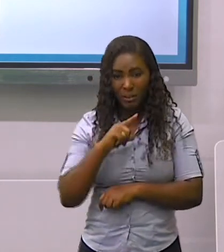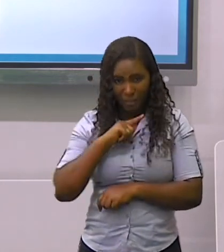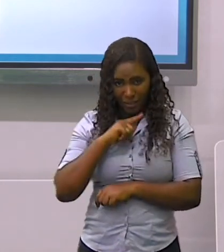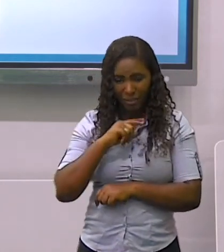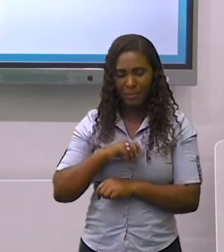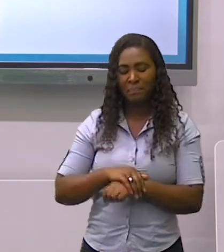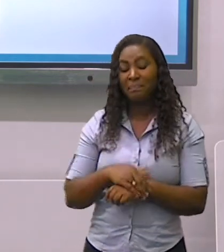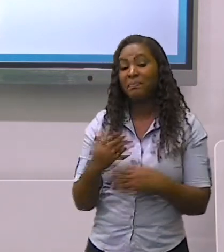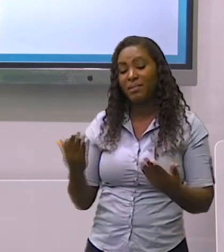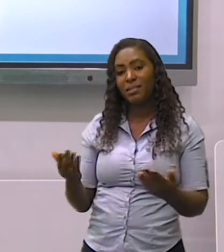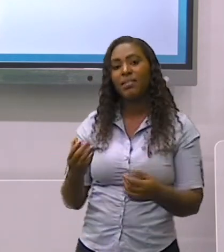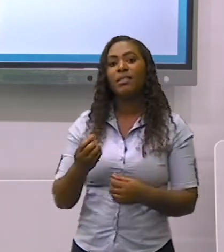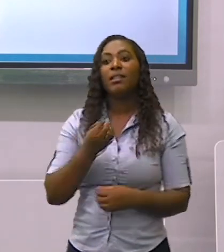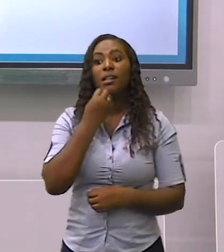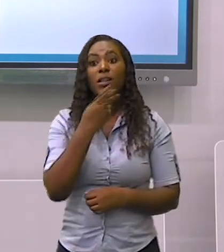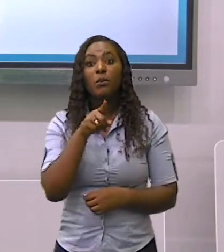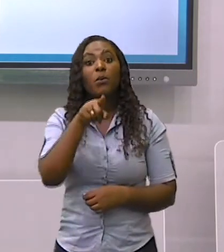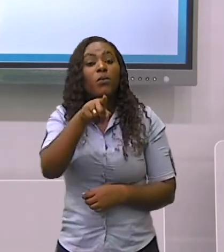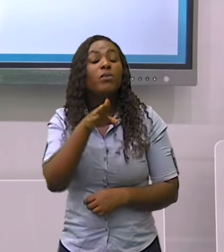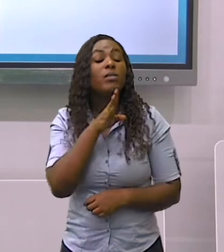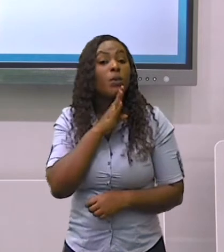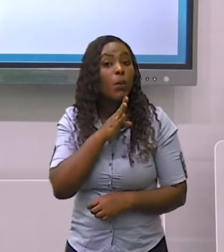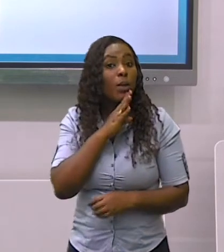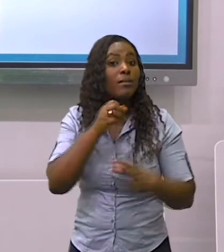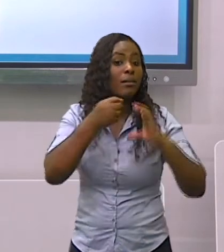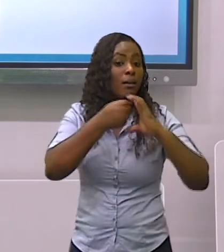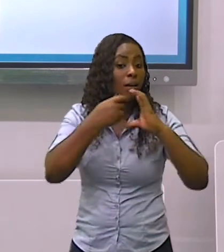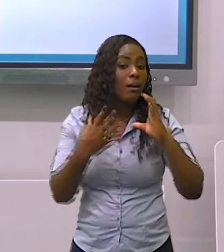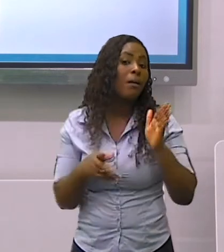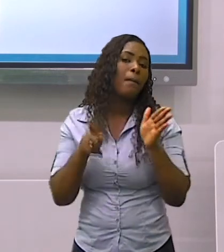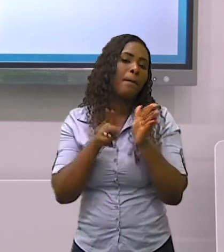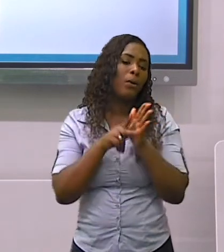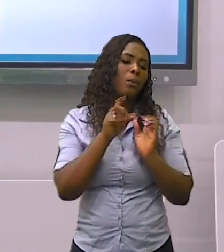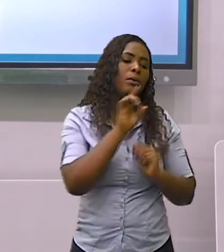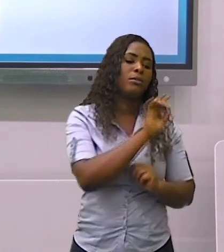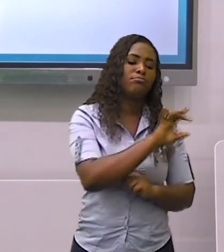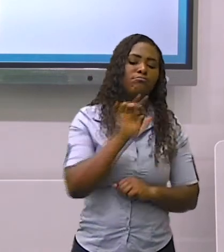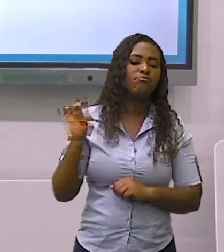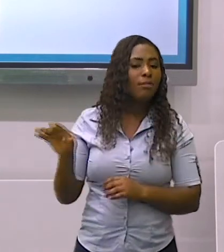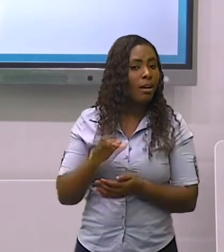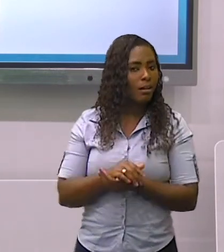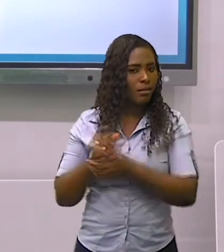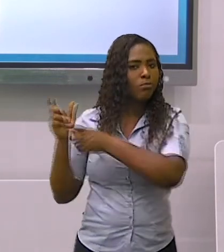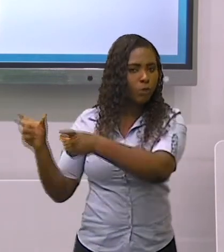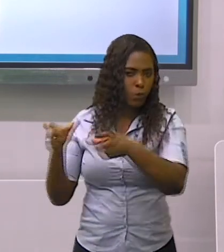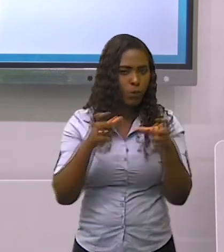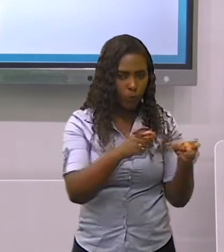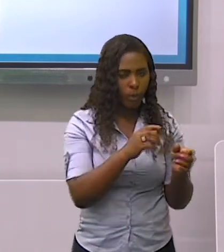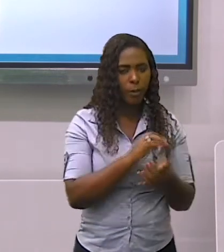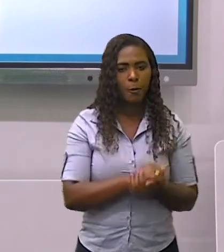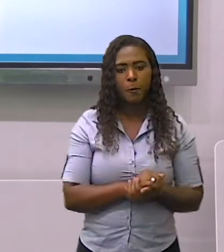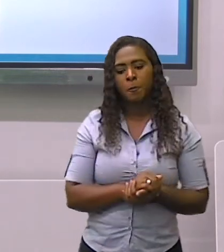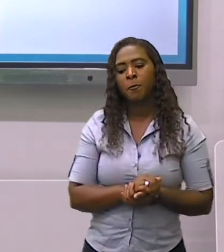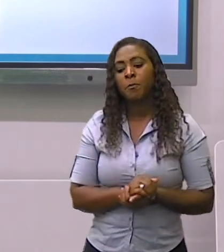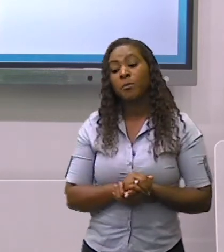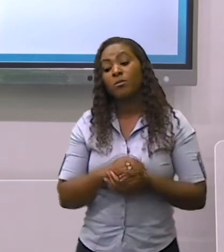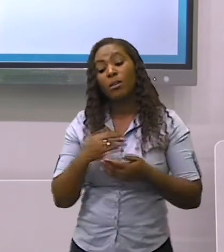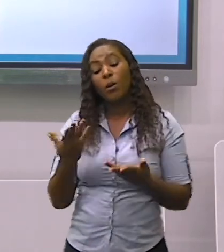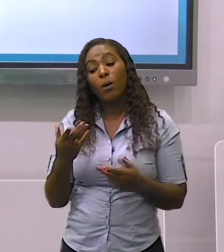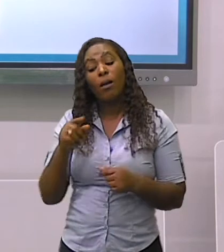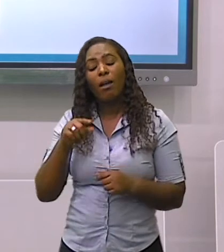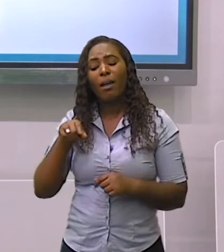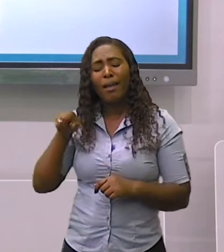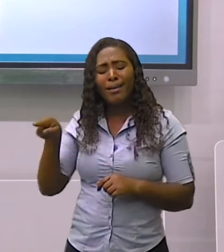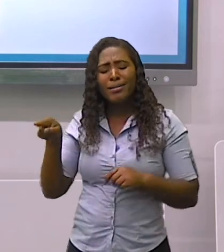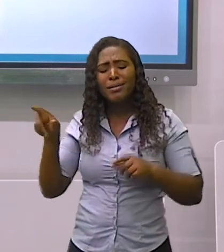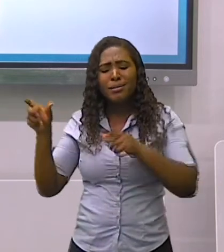de conhecer e reconhecer estes lugares. Os espaços públicos, eles são importantes em